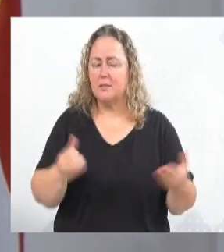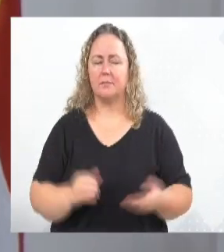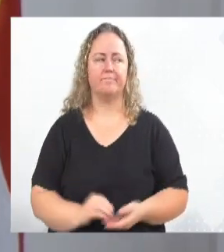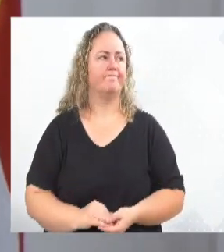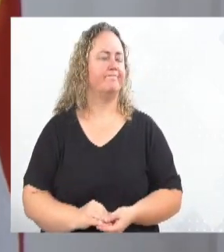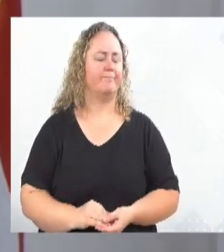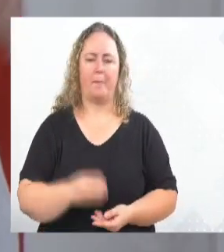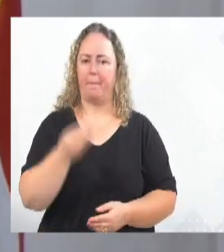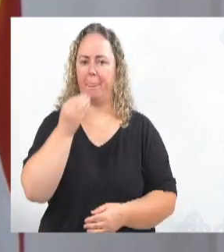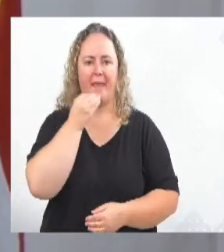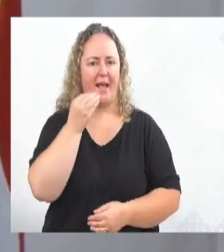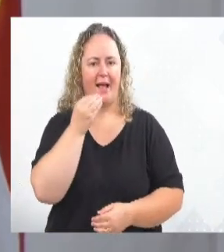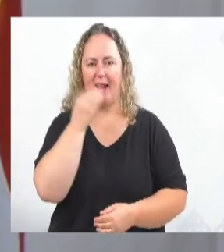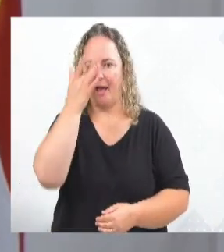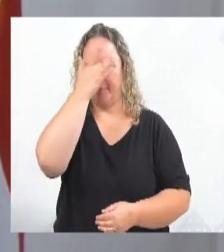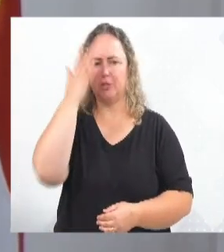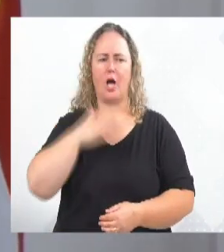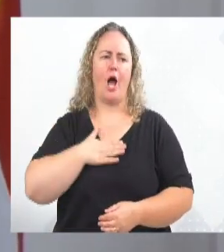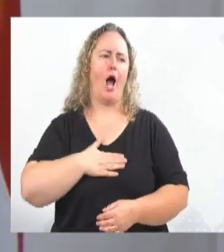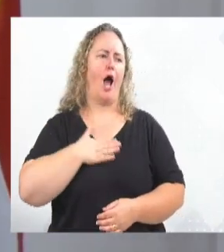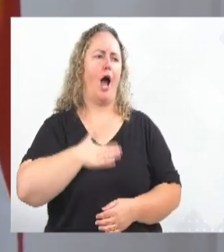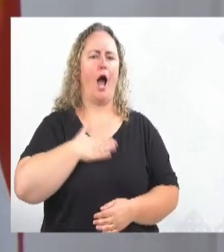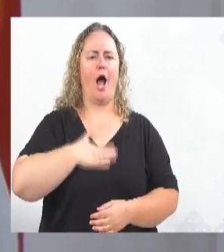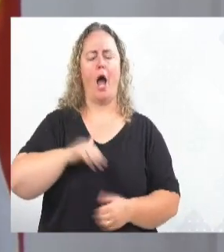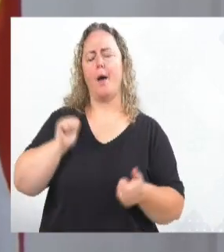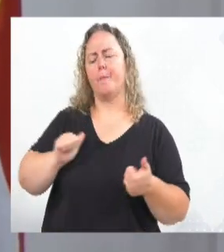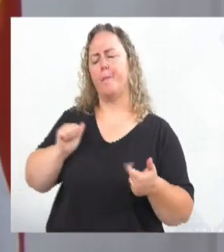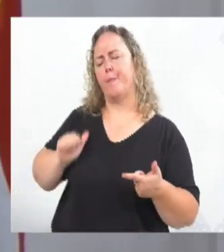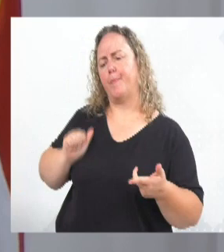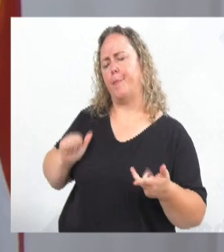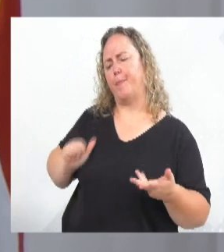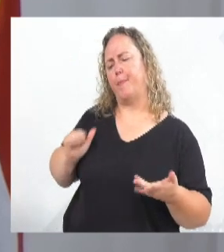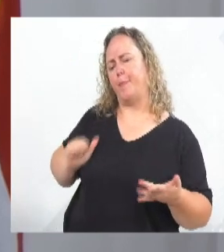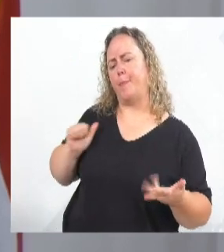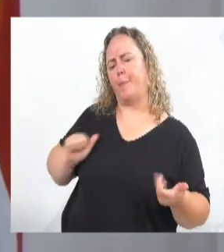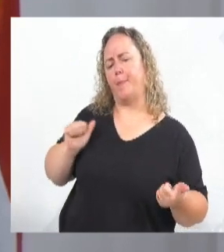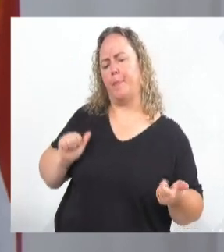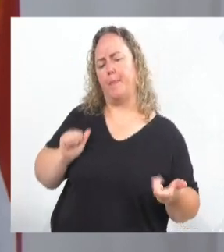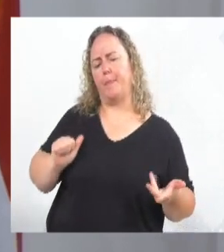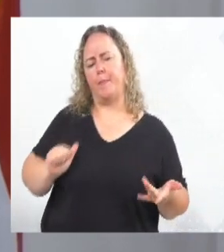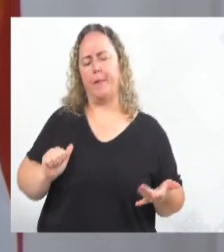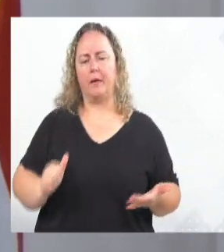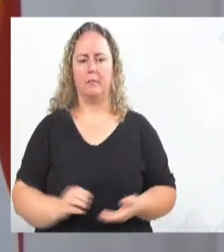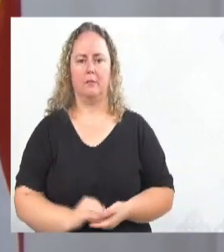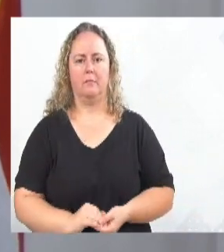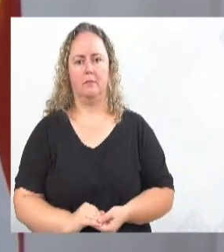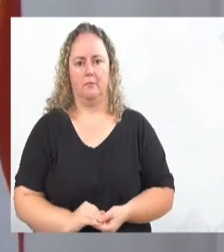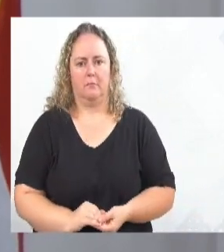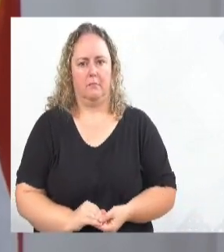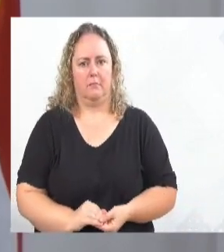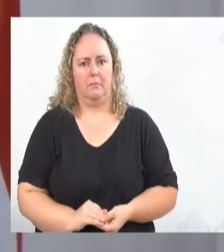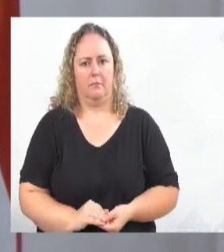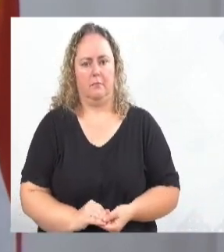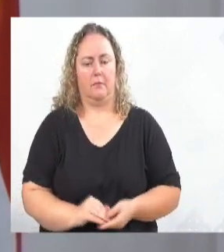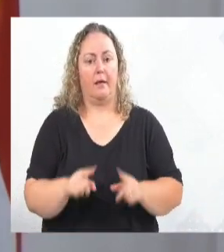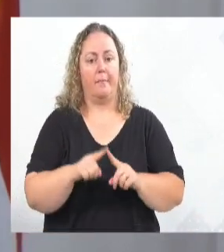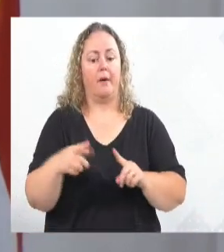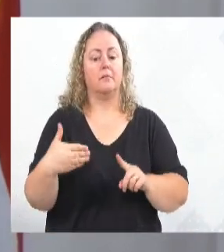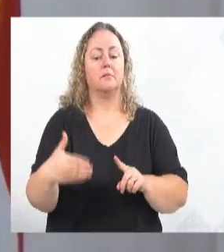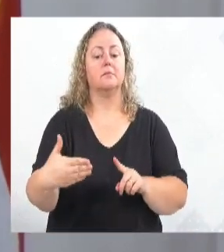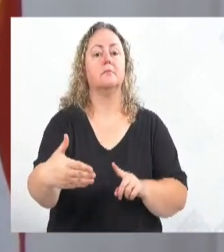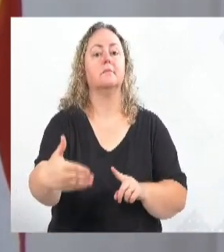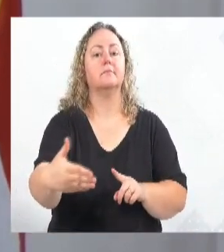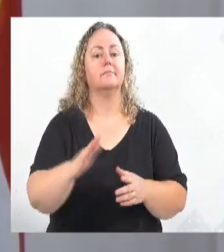que ele vai agradar gregos e troianos, é Bolsa Família sendo ampliado para cá, é obra para lá, mas, repito, no longo prazo a conta